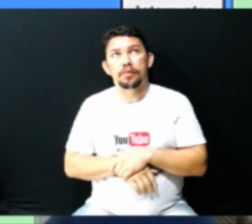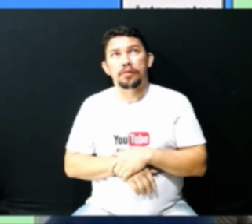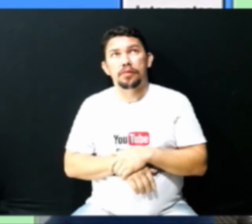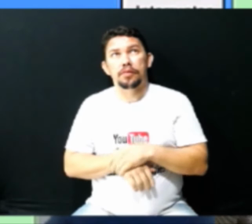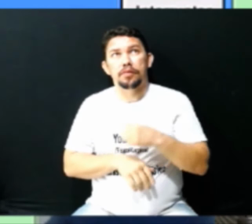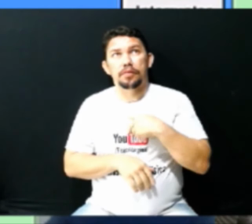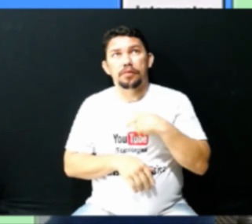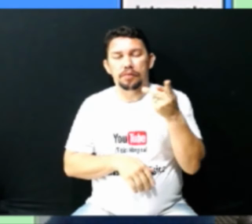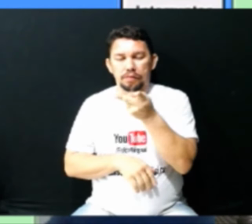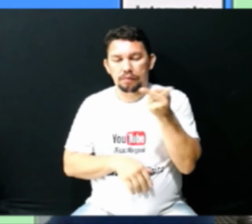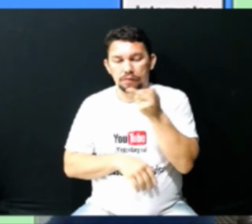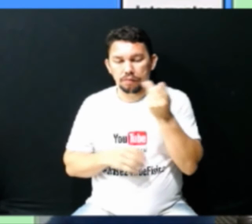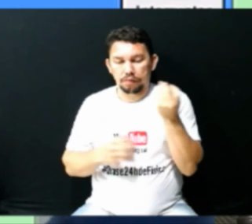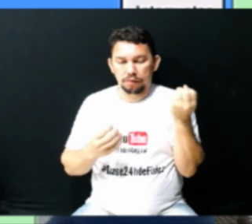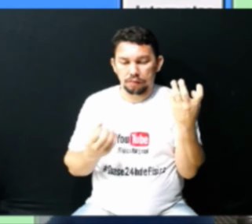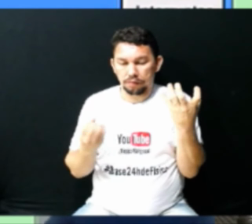lâmpadas.